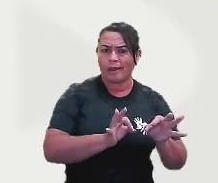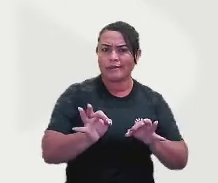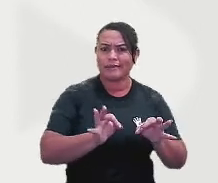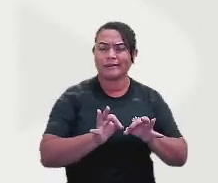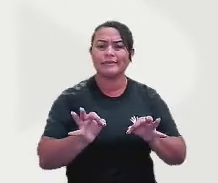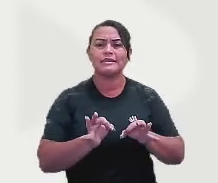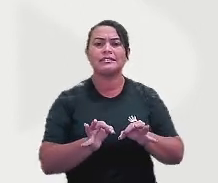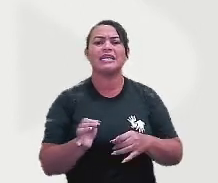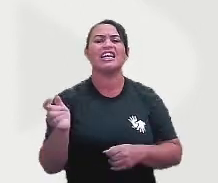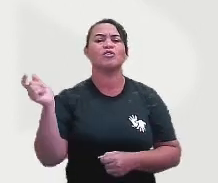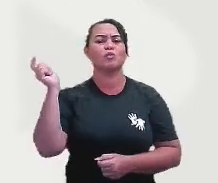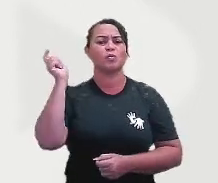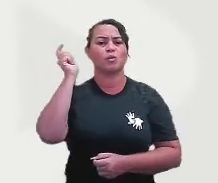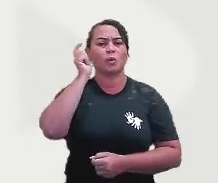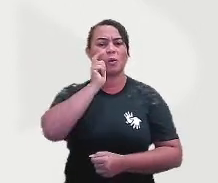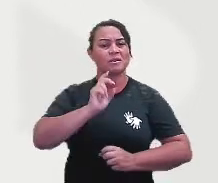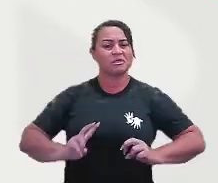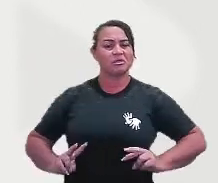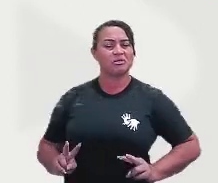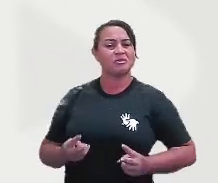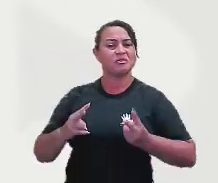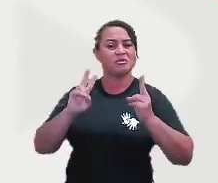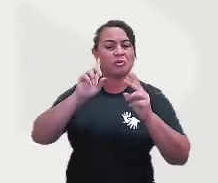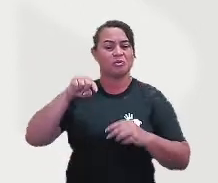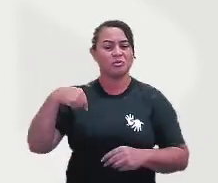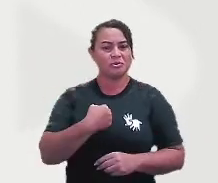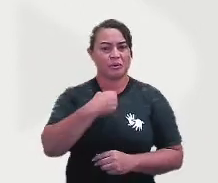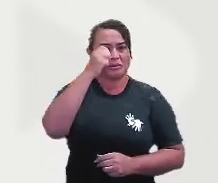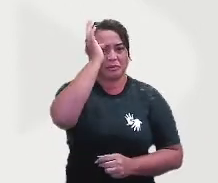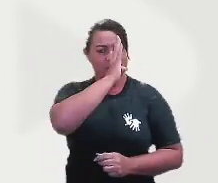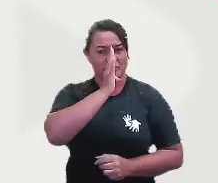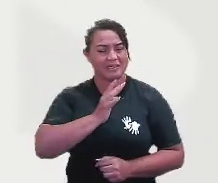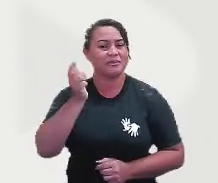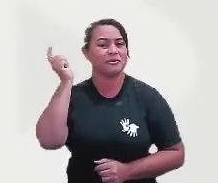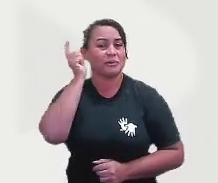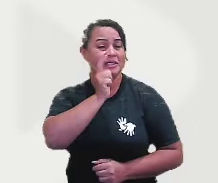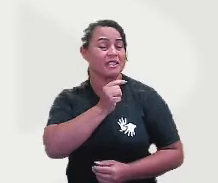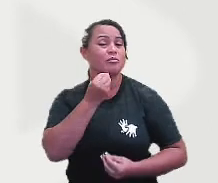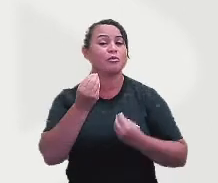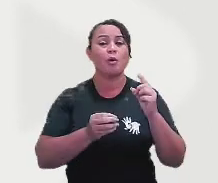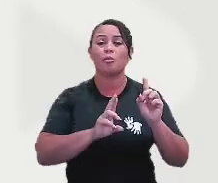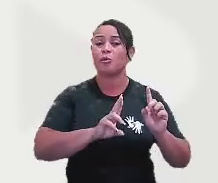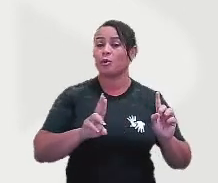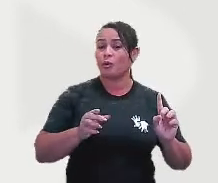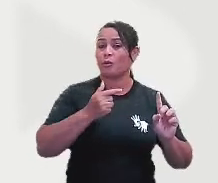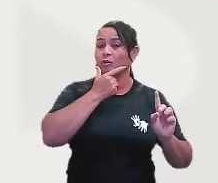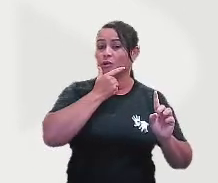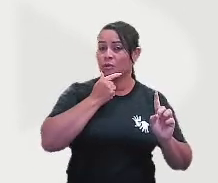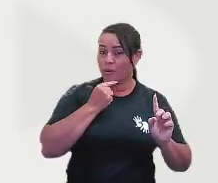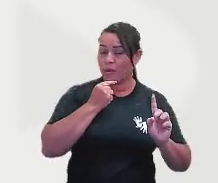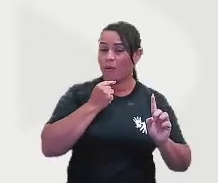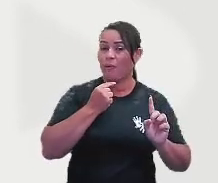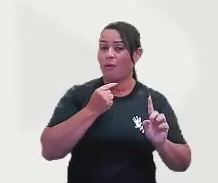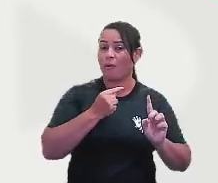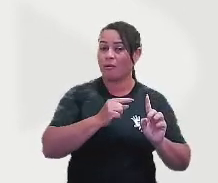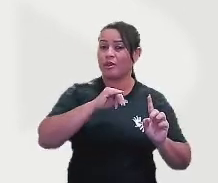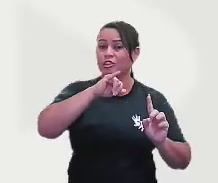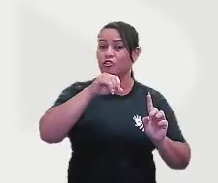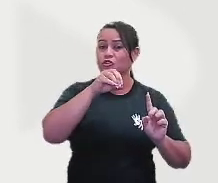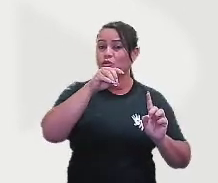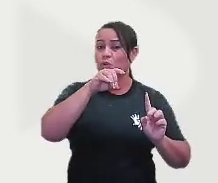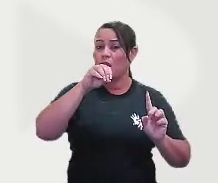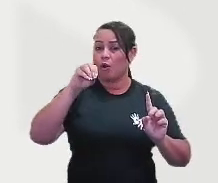brilhou o valor pessoal dos nossos soldados, entre os quais destacamos os capitães João